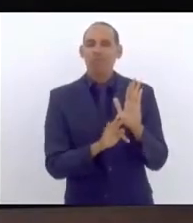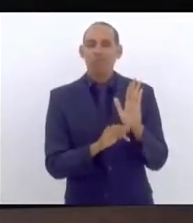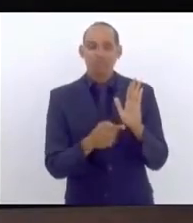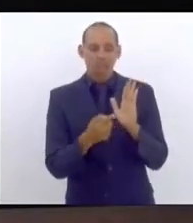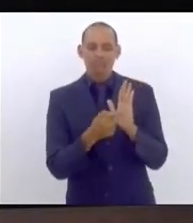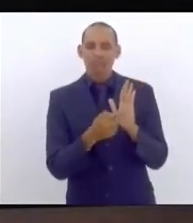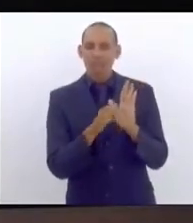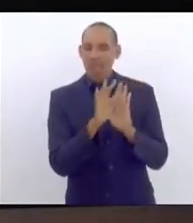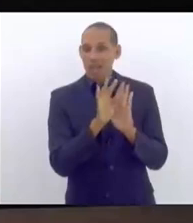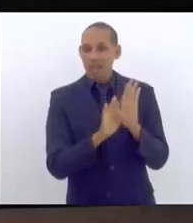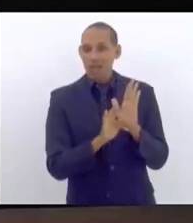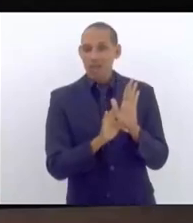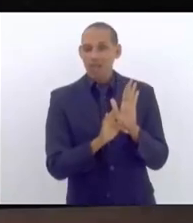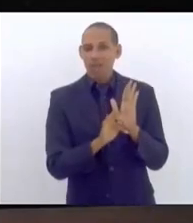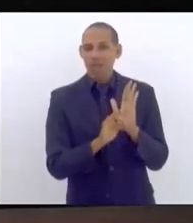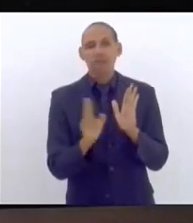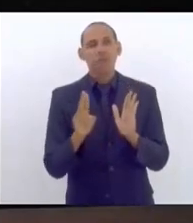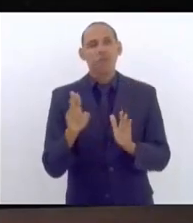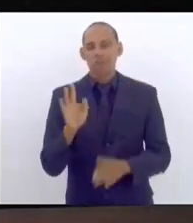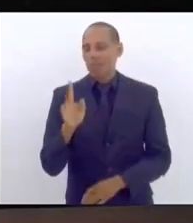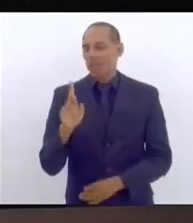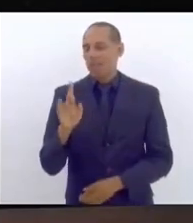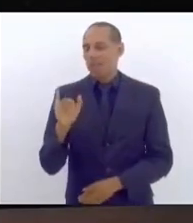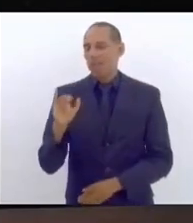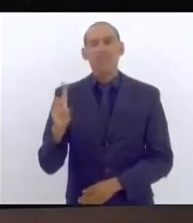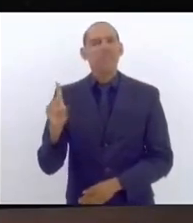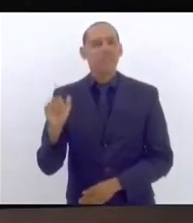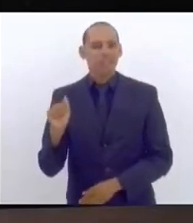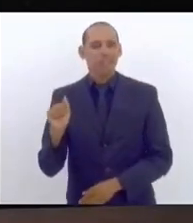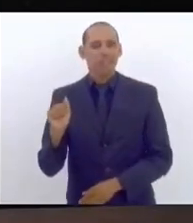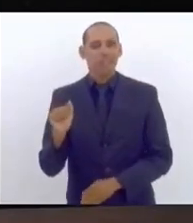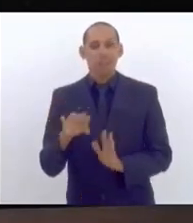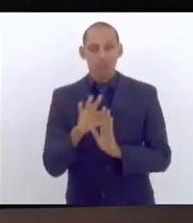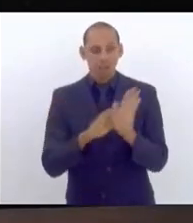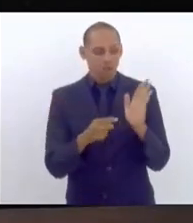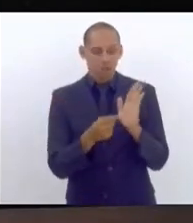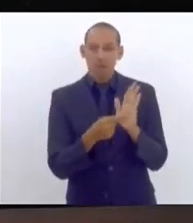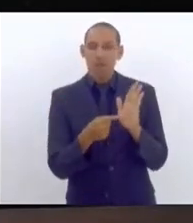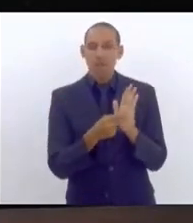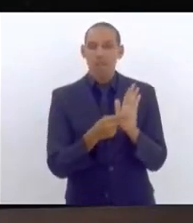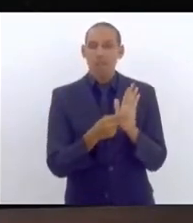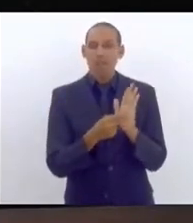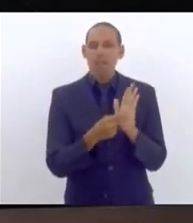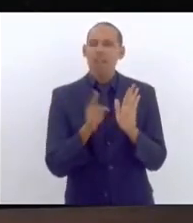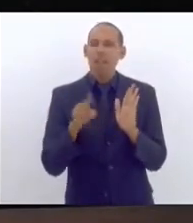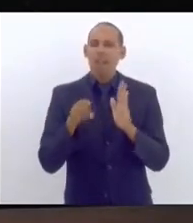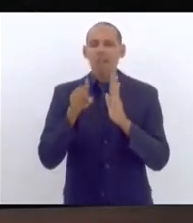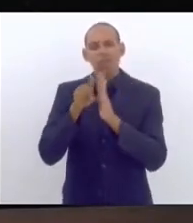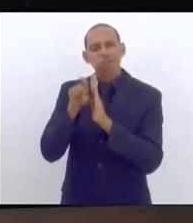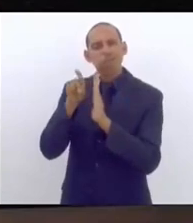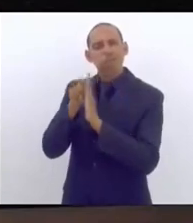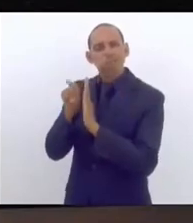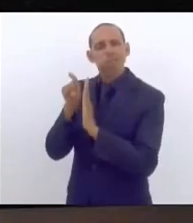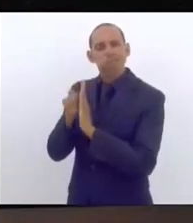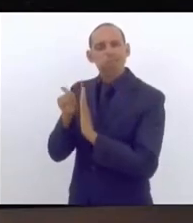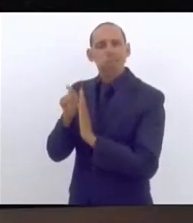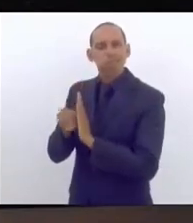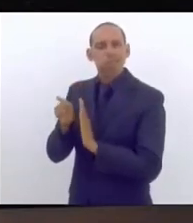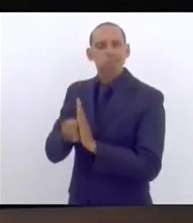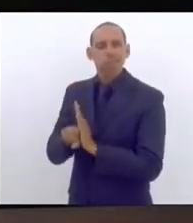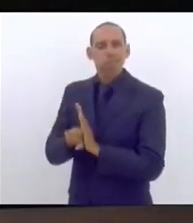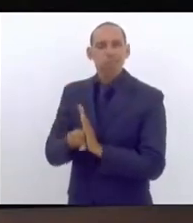esse formulário, que se chama FRIDA, e nesse formulário, através de um questionamento feito